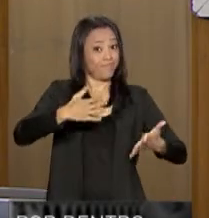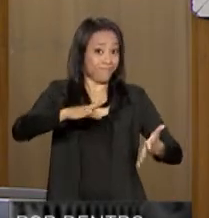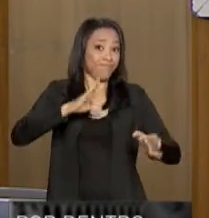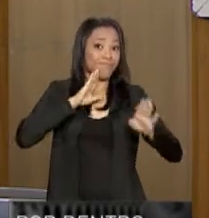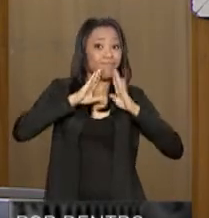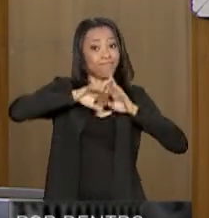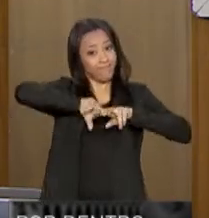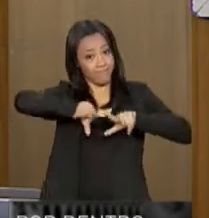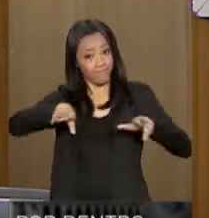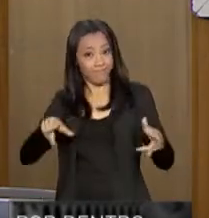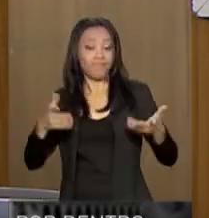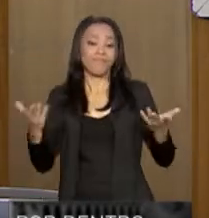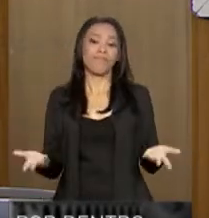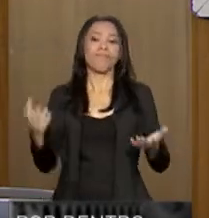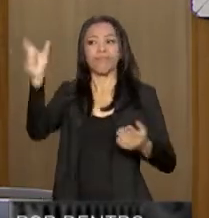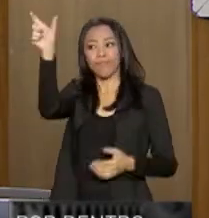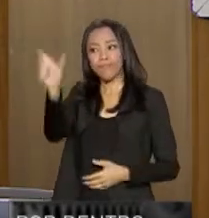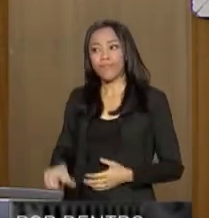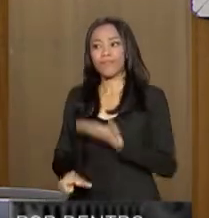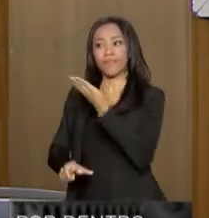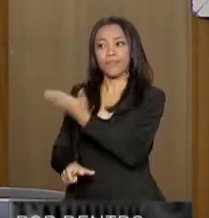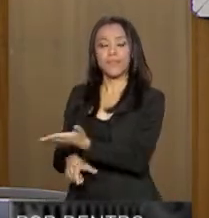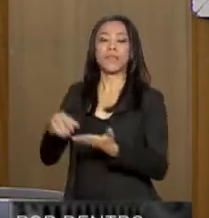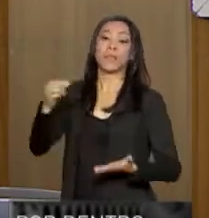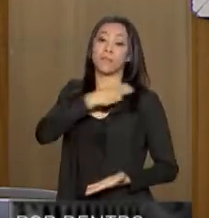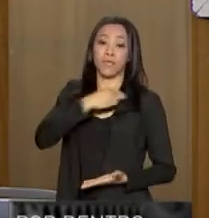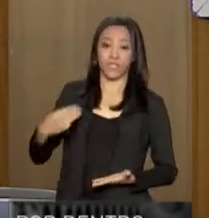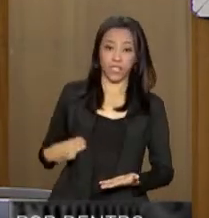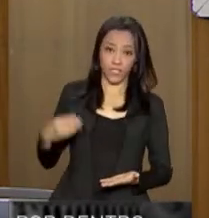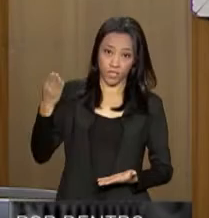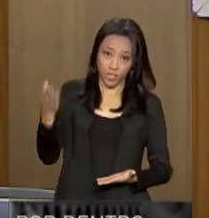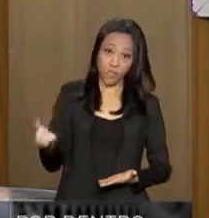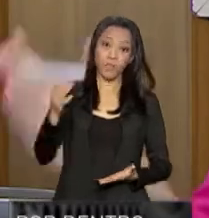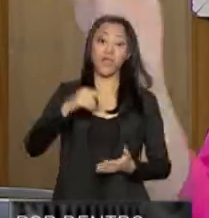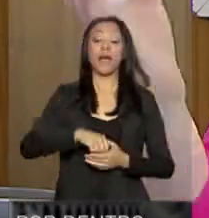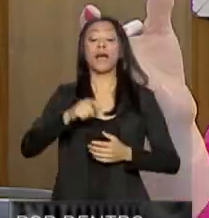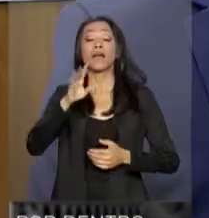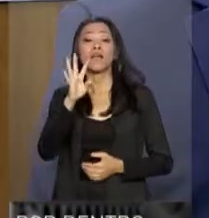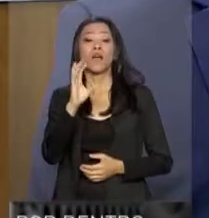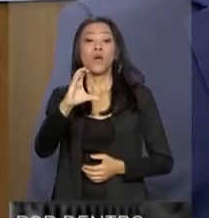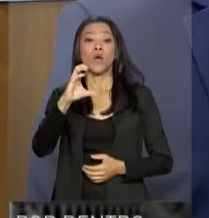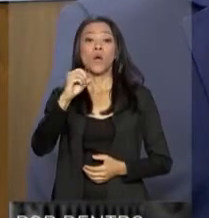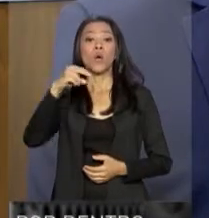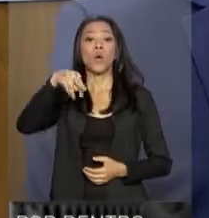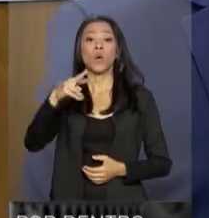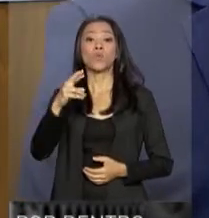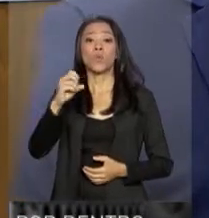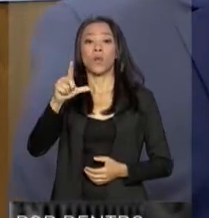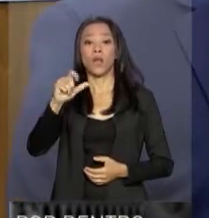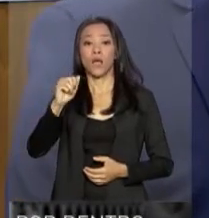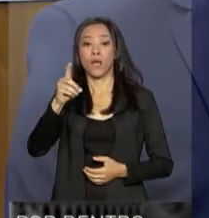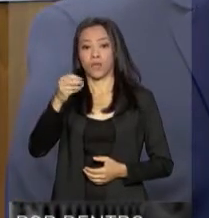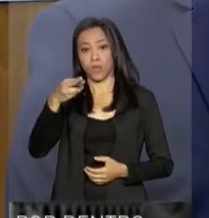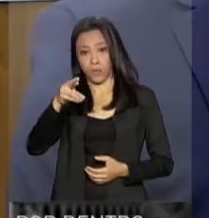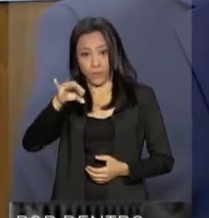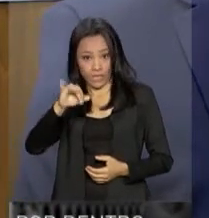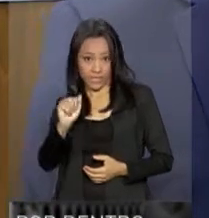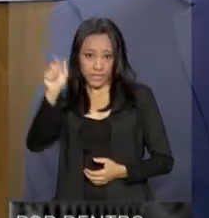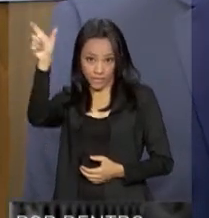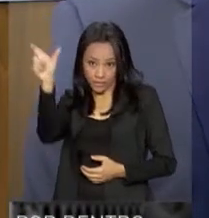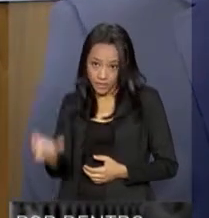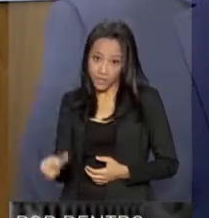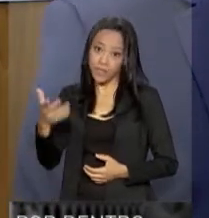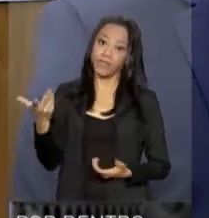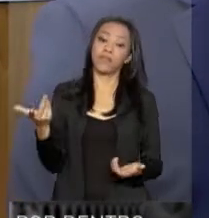estúdio está vagner rosário ministro da transparência e controladoria geral da união o ministro seja muito bem vindo a pôr dentro do governo